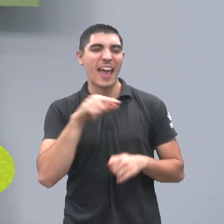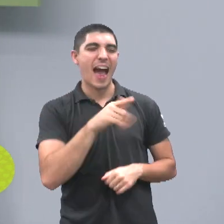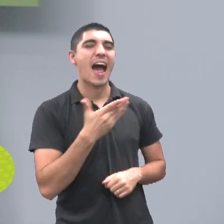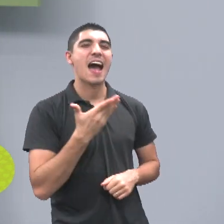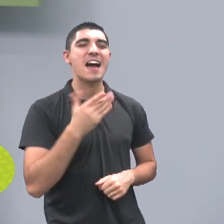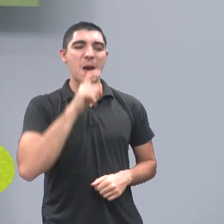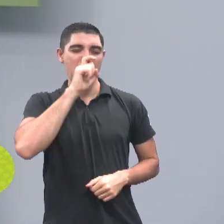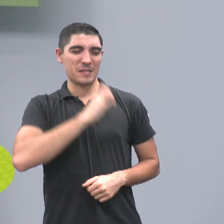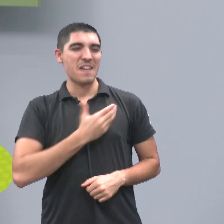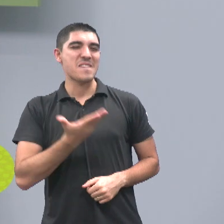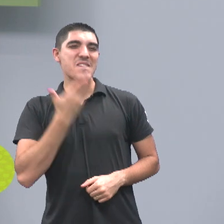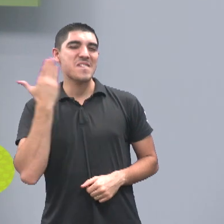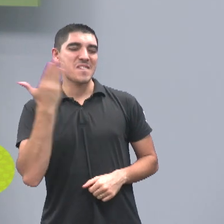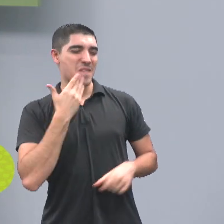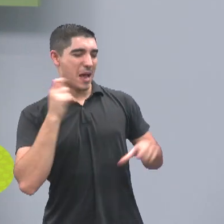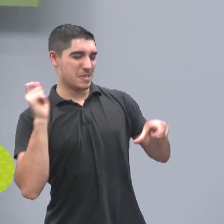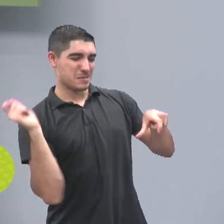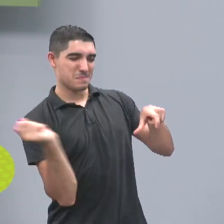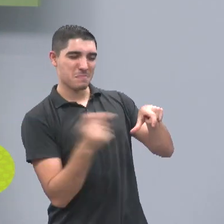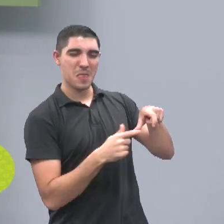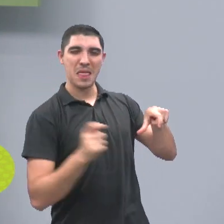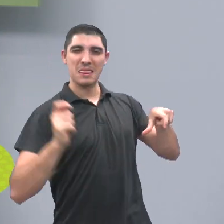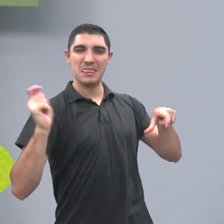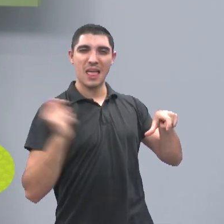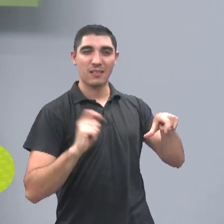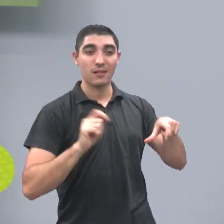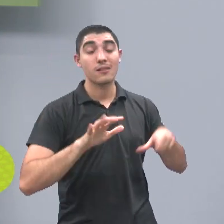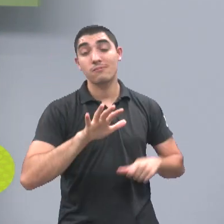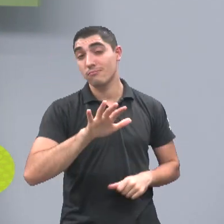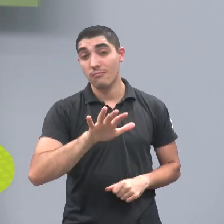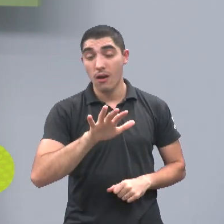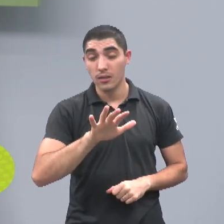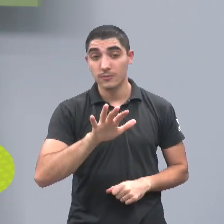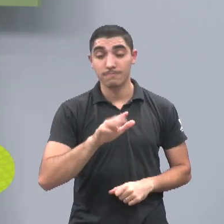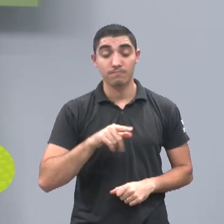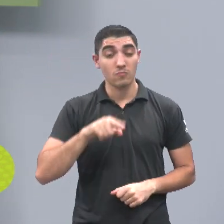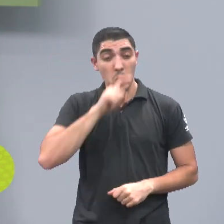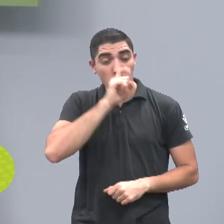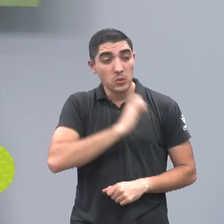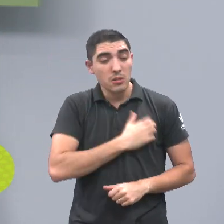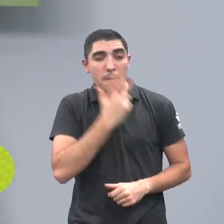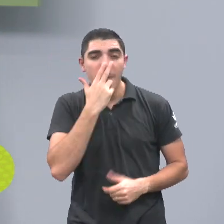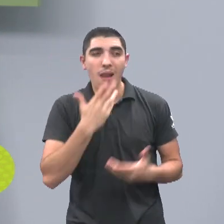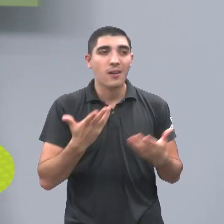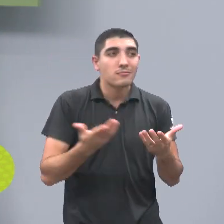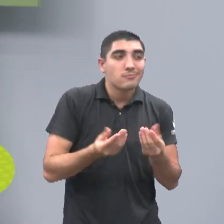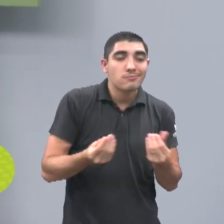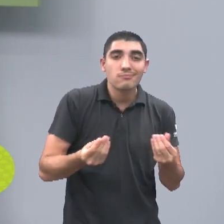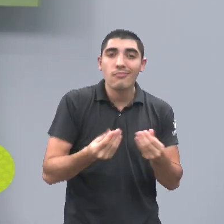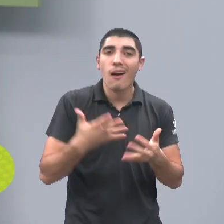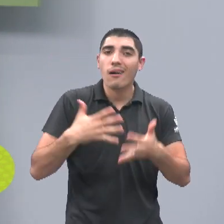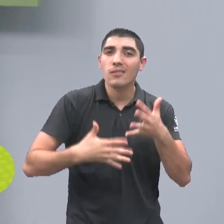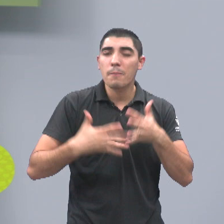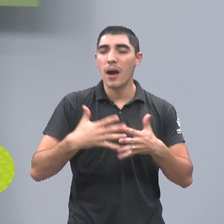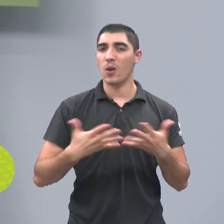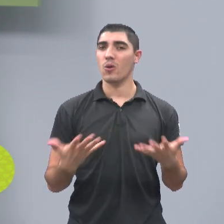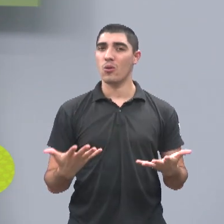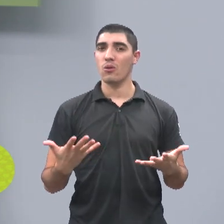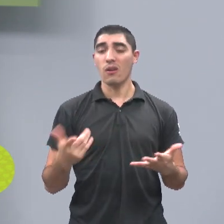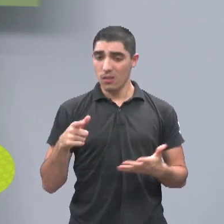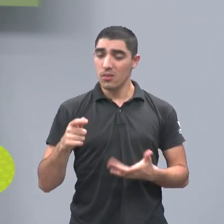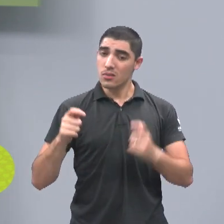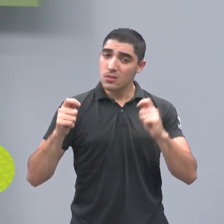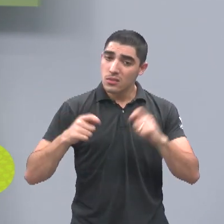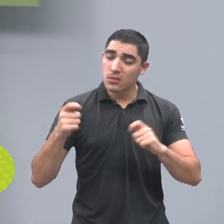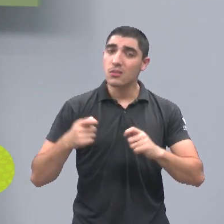aquecida no fogão. O São José, acho que, não sei se complicou o jogo, mas de fato poderia ter sido melhor. E